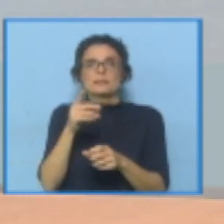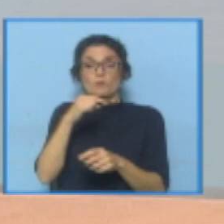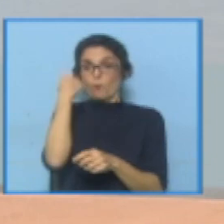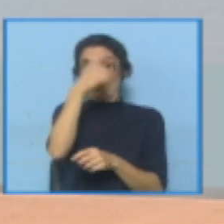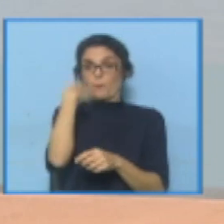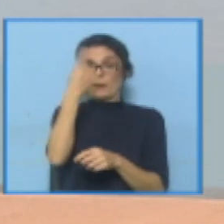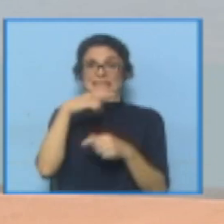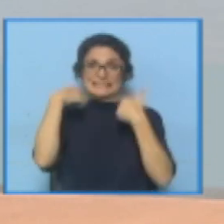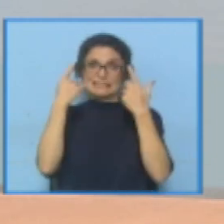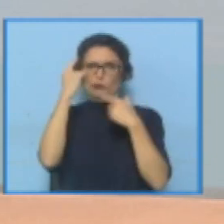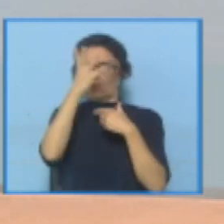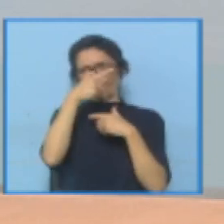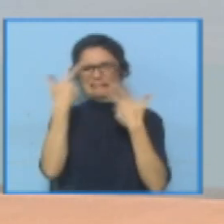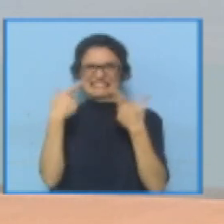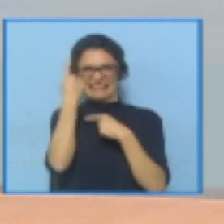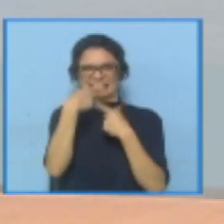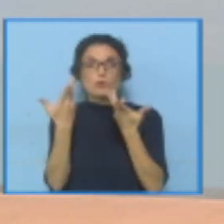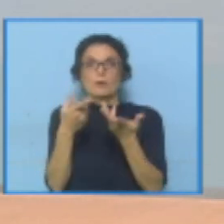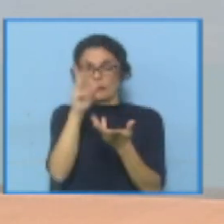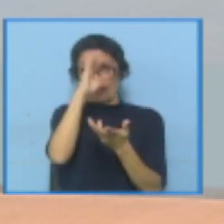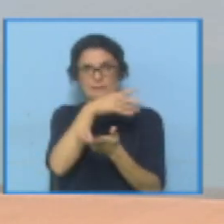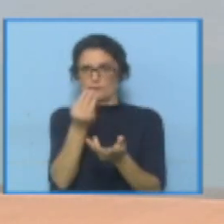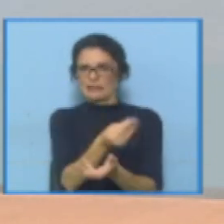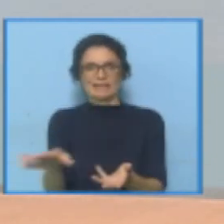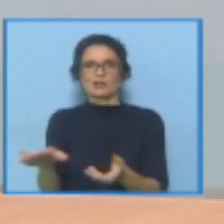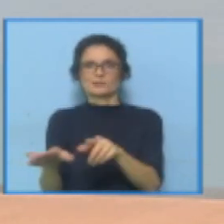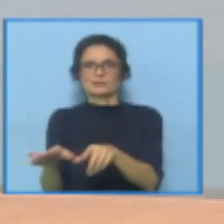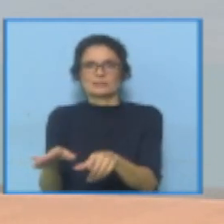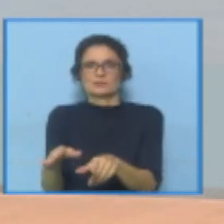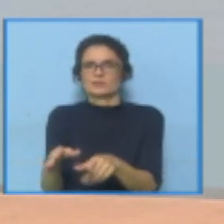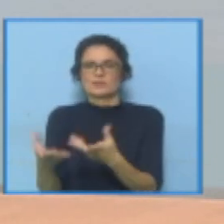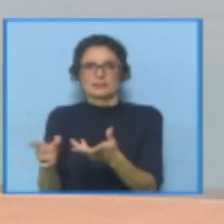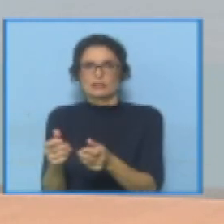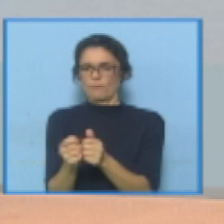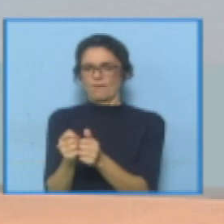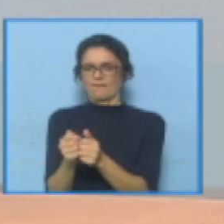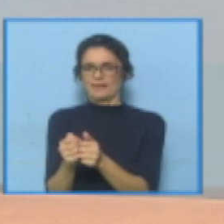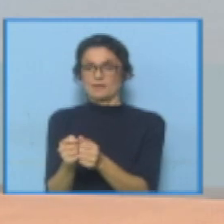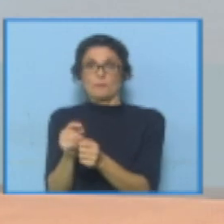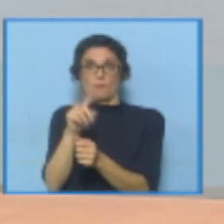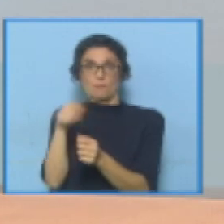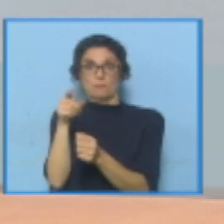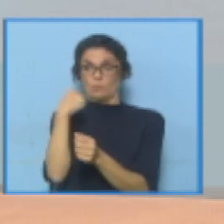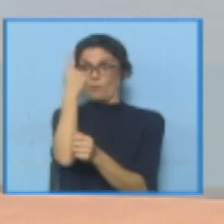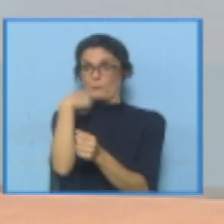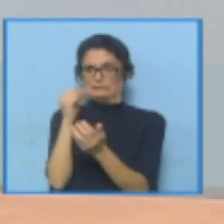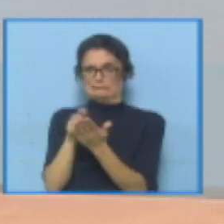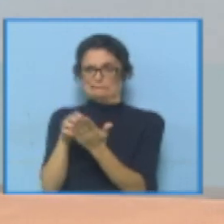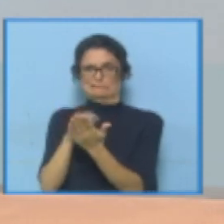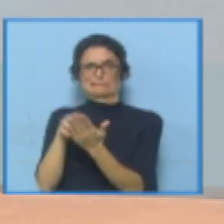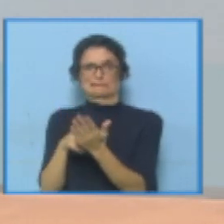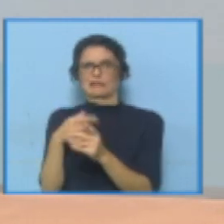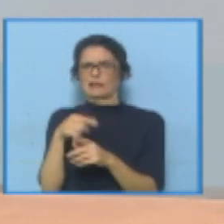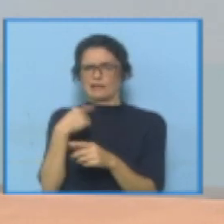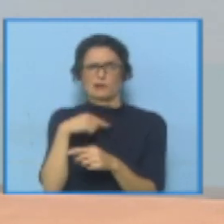não é? E, portanto, os miúdos de facto comunicam muito, não é? Quando já são mais velhinhos e têm telemóvel, comunicam por símbolos, não é? E nós adultos é que ficamos às vezes um